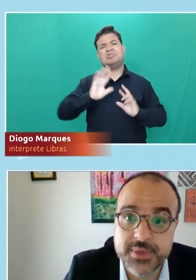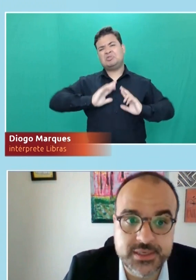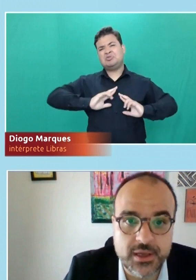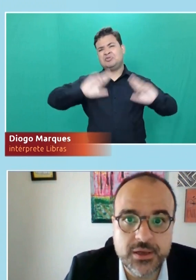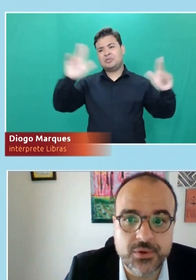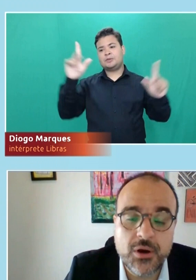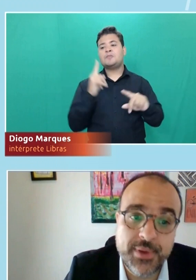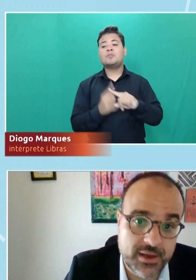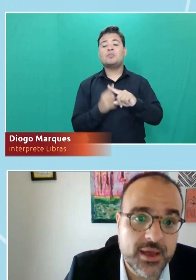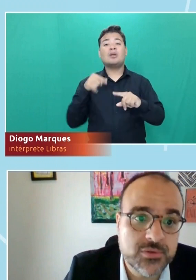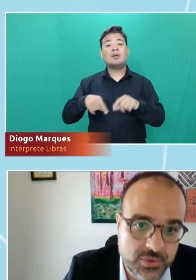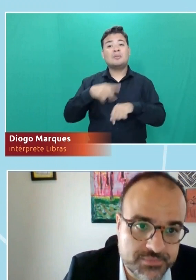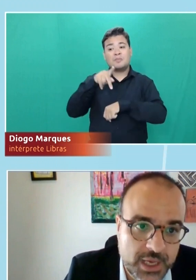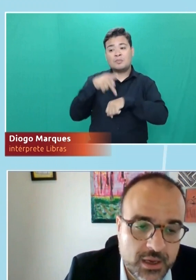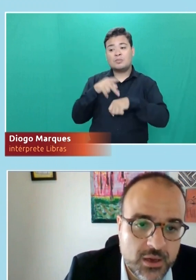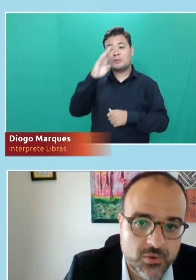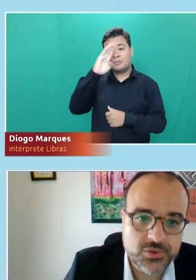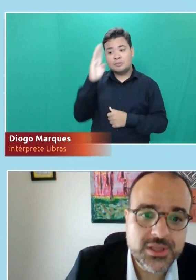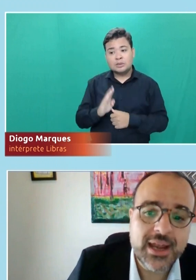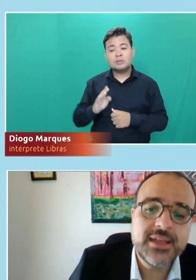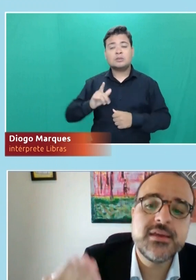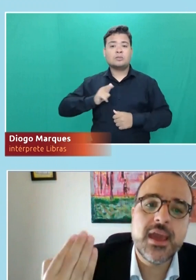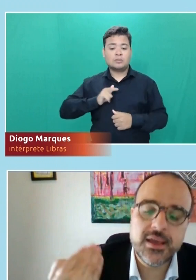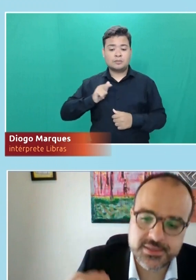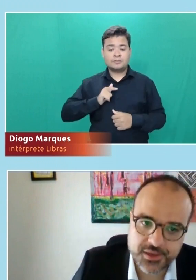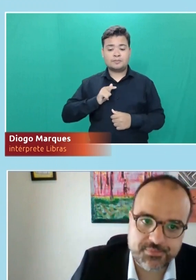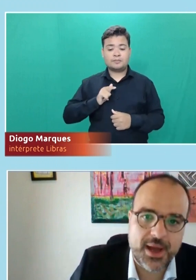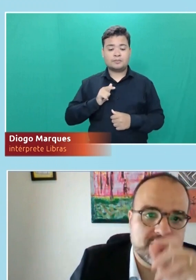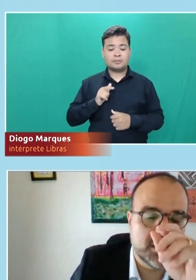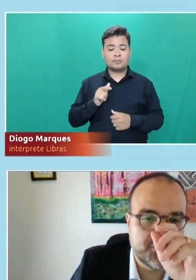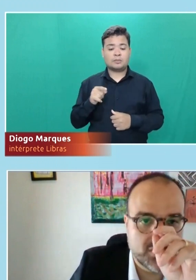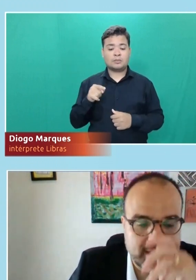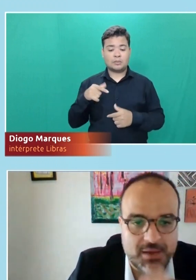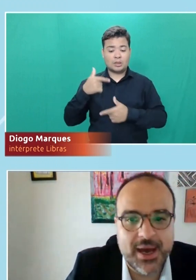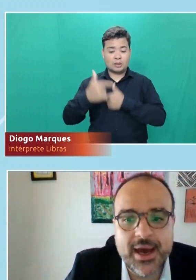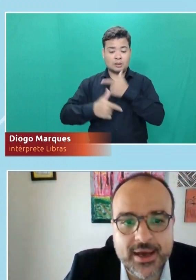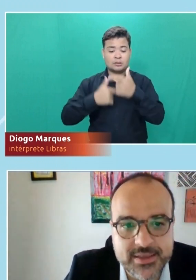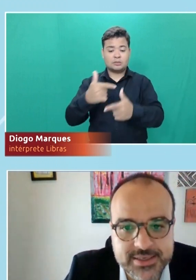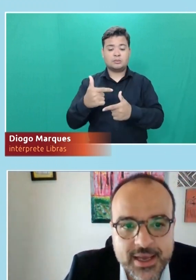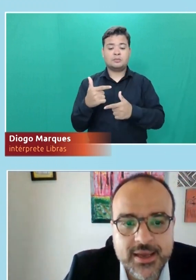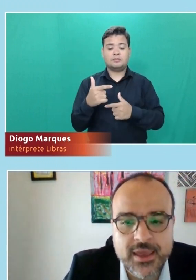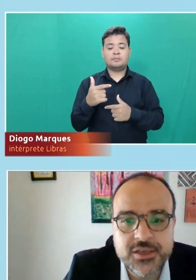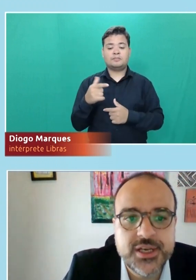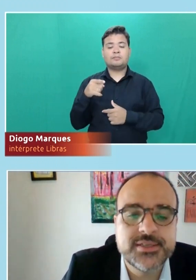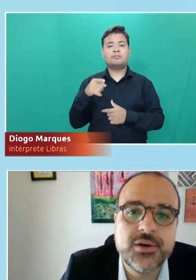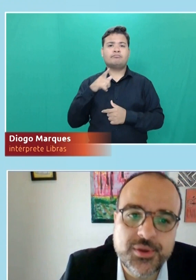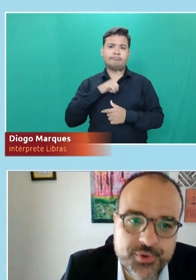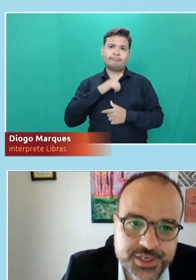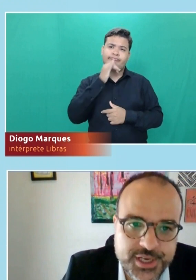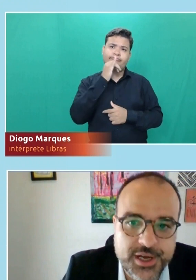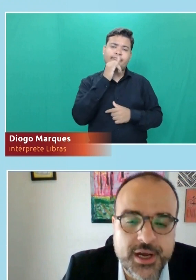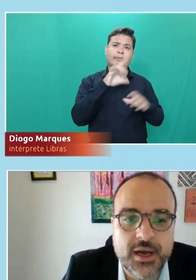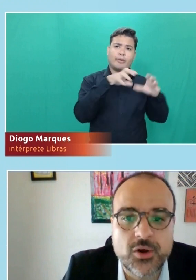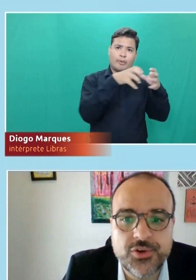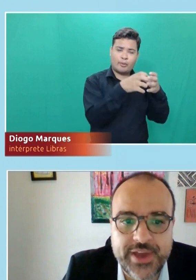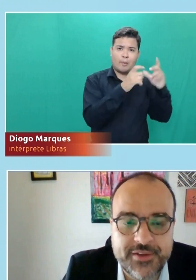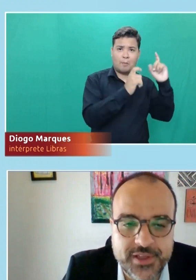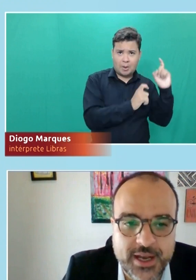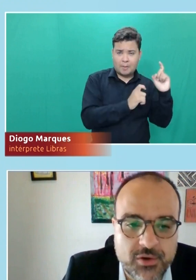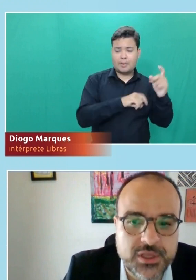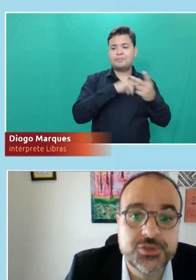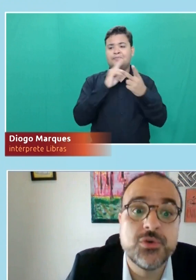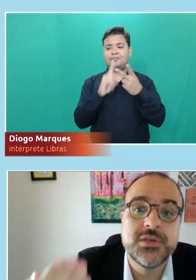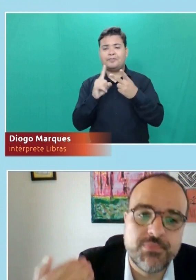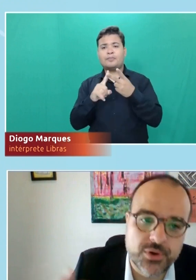o Estado brasileiro opera e atua. Com toda a leniência que parte das Forças Armadas, que a direção da Polícia